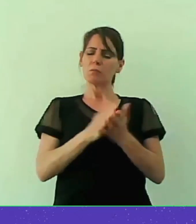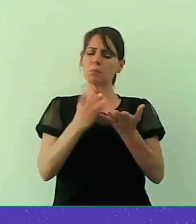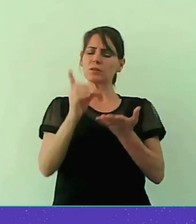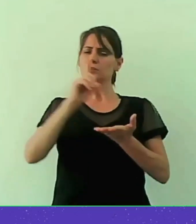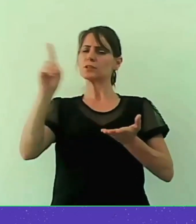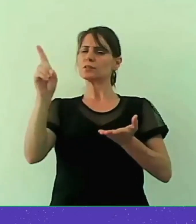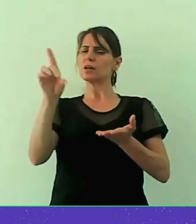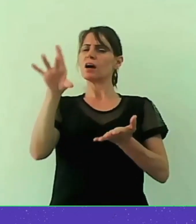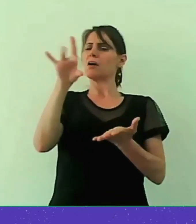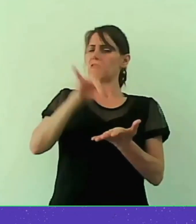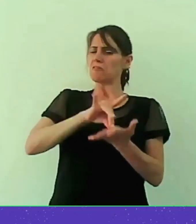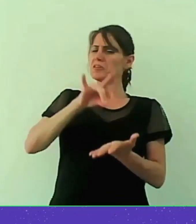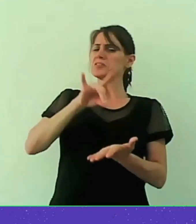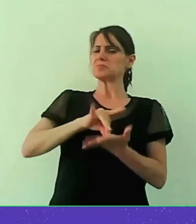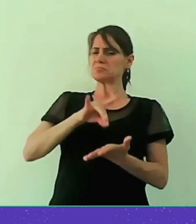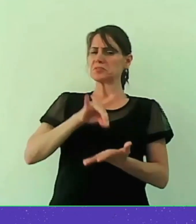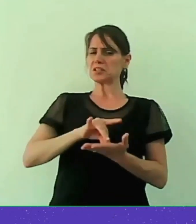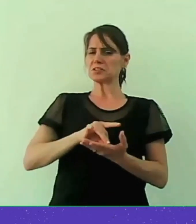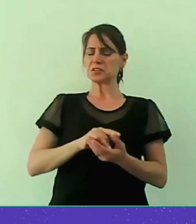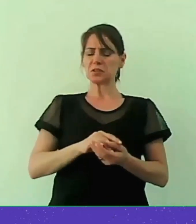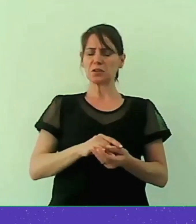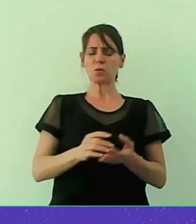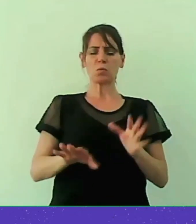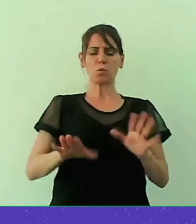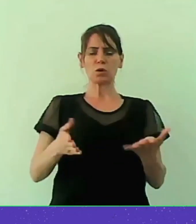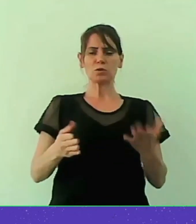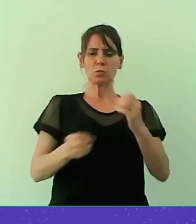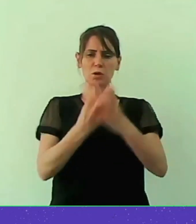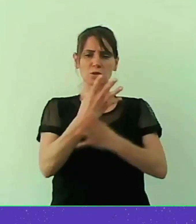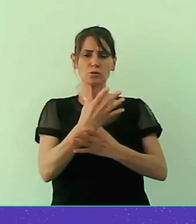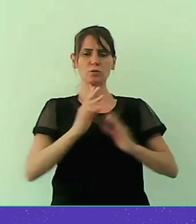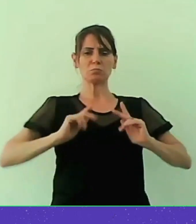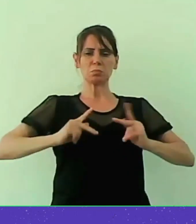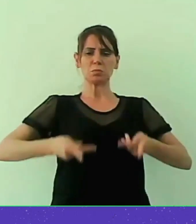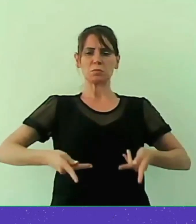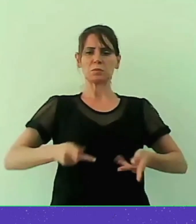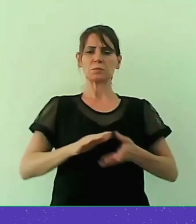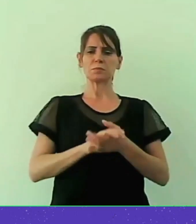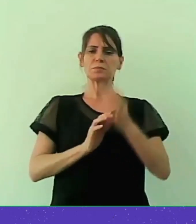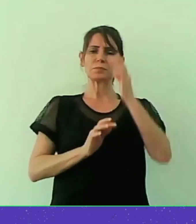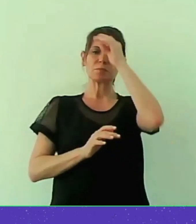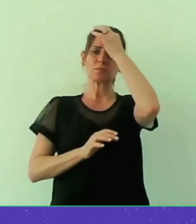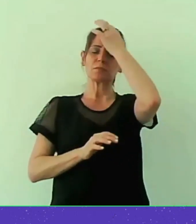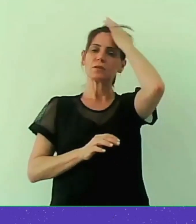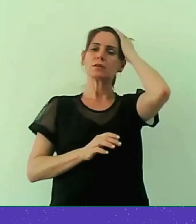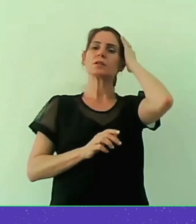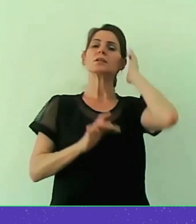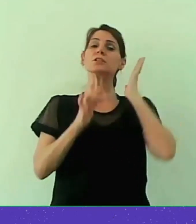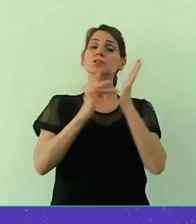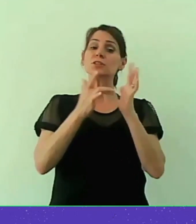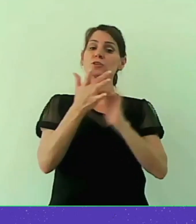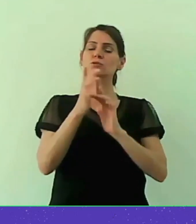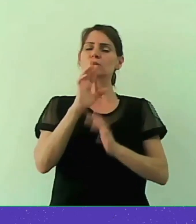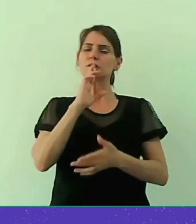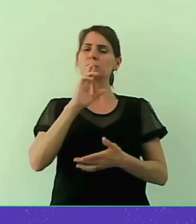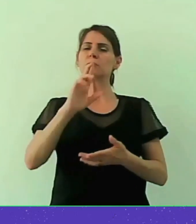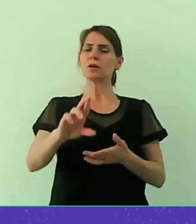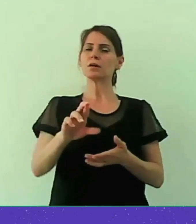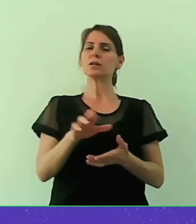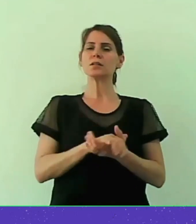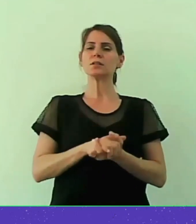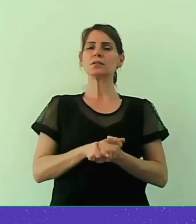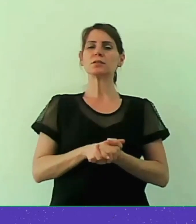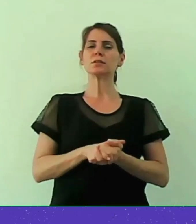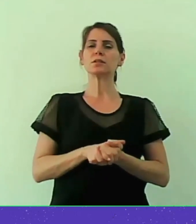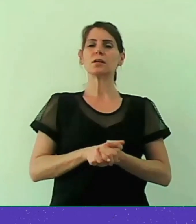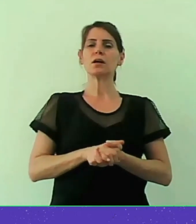o começo da criação do homem. Jesus, porém, respondeu: está escrito, não só